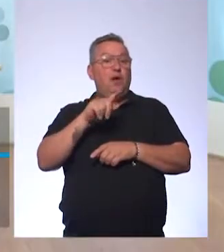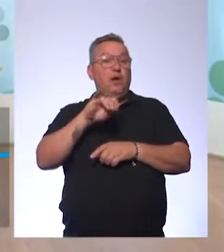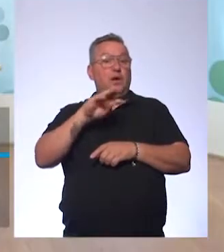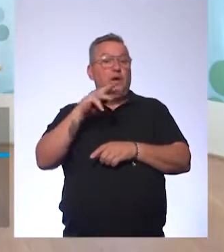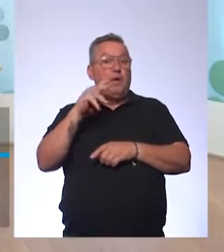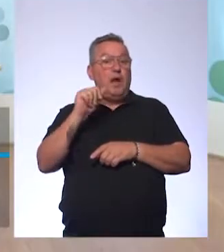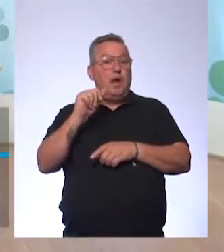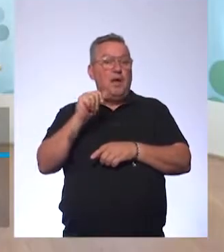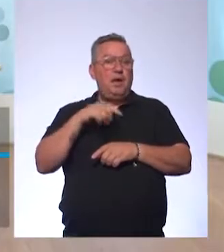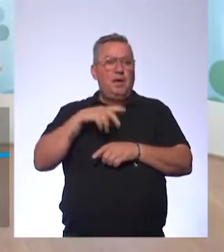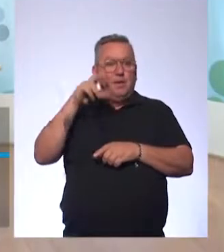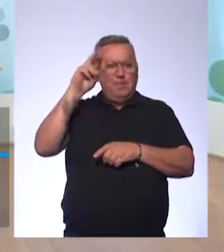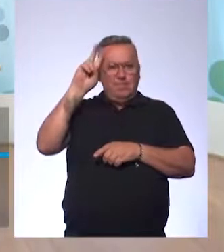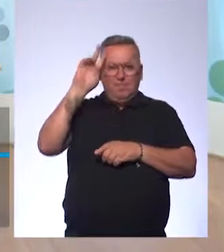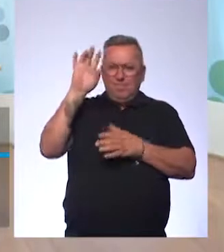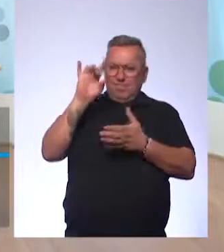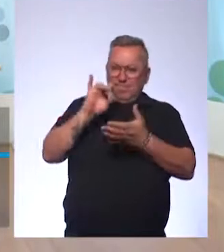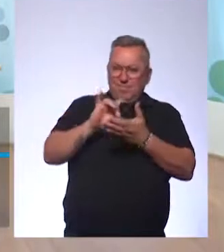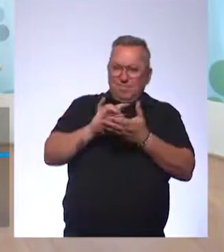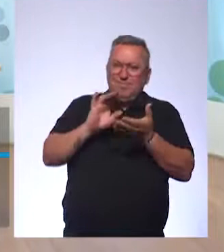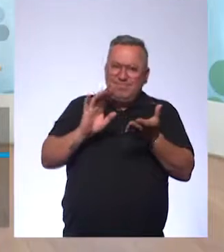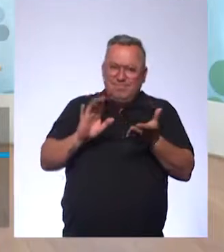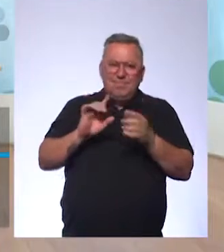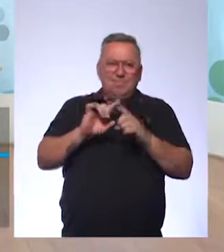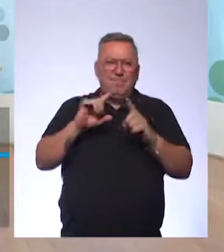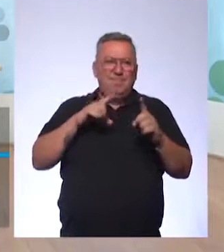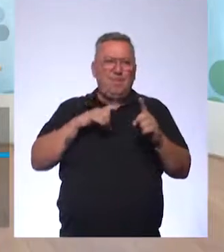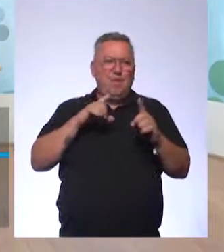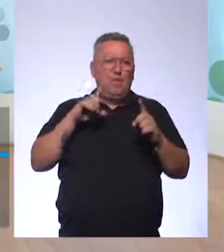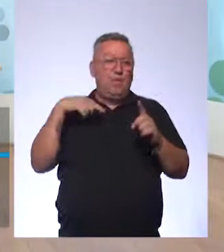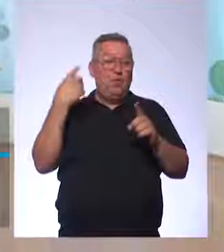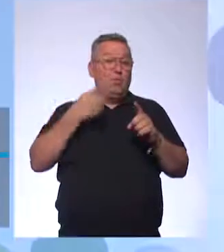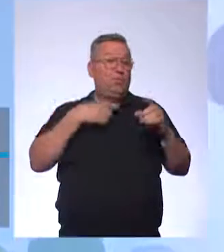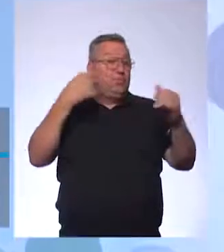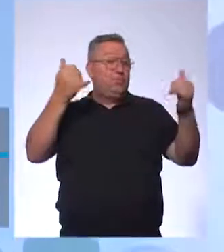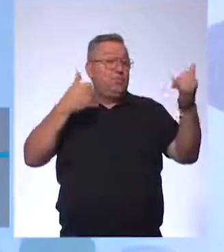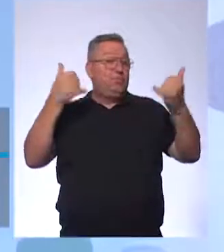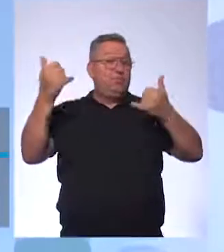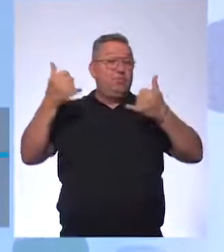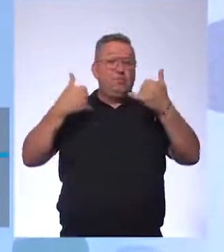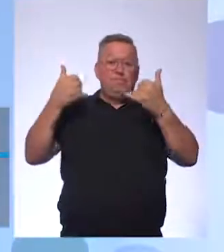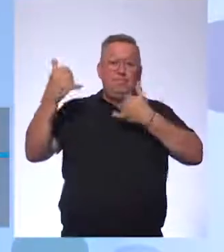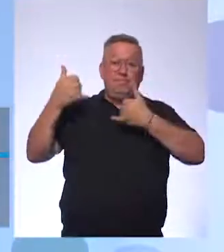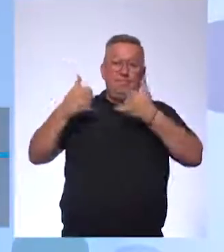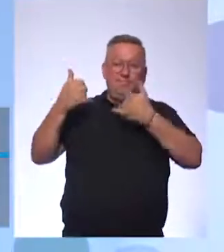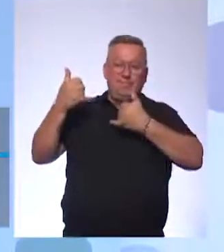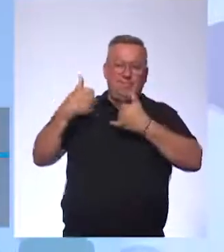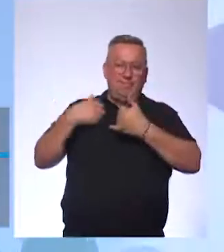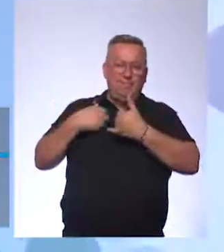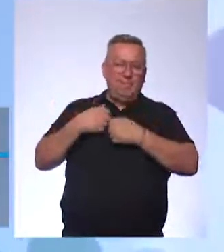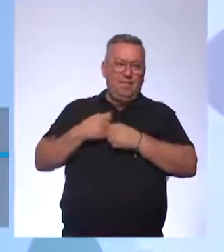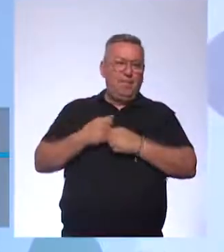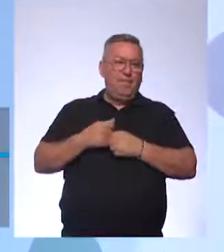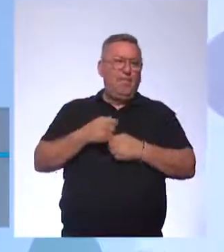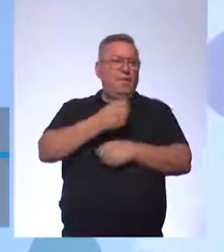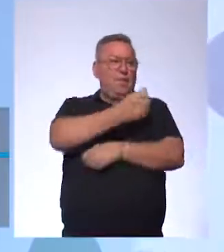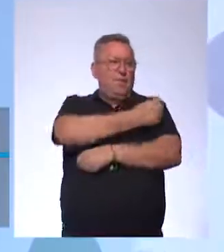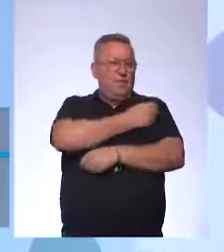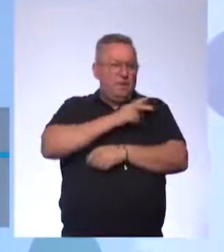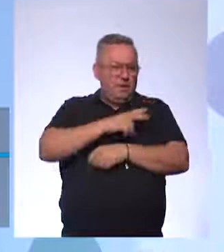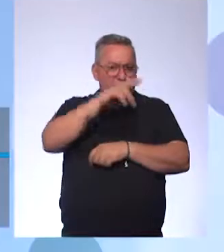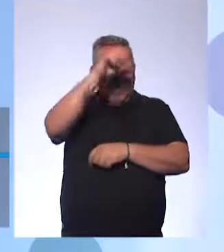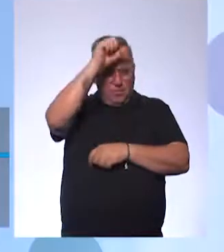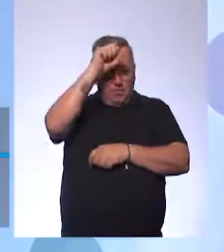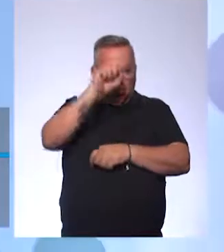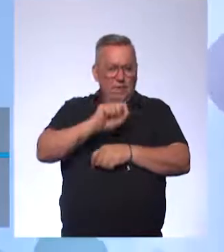A história não é a história oficial, né? Essa é aquilo que nós ouvimos, é a tradição oral que o sexto ano sempre